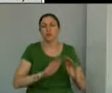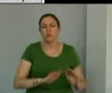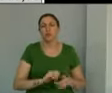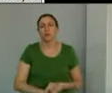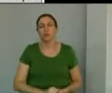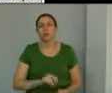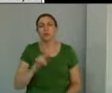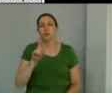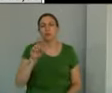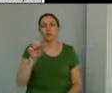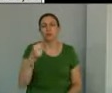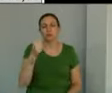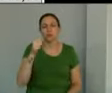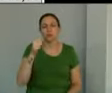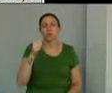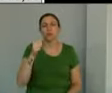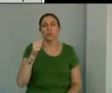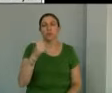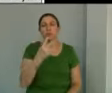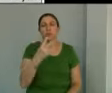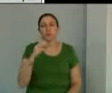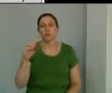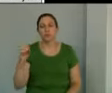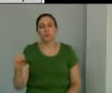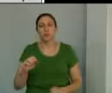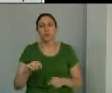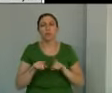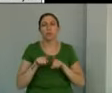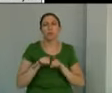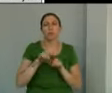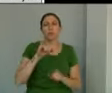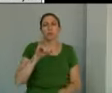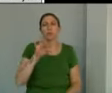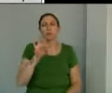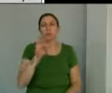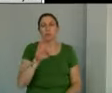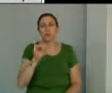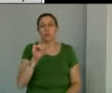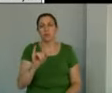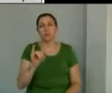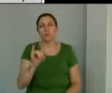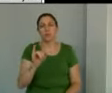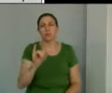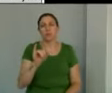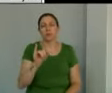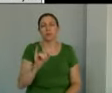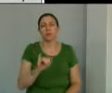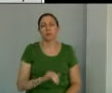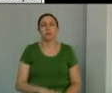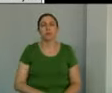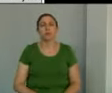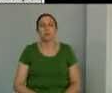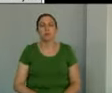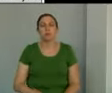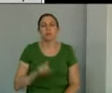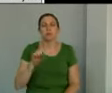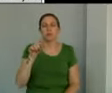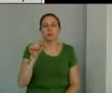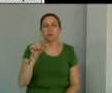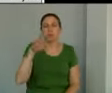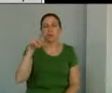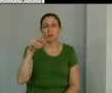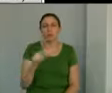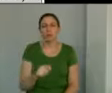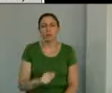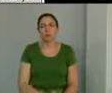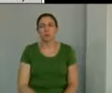de 28.200. E o ITBI, que é o outro imposto que é arrecadado diretamente pelo município, então uma estimativa de